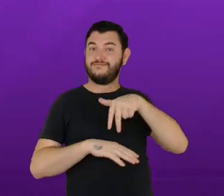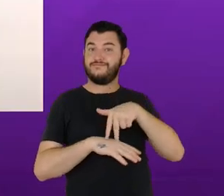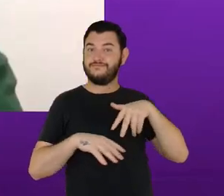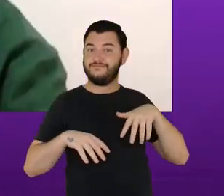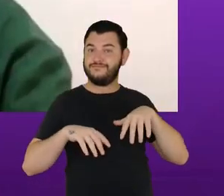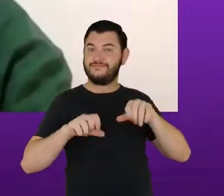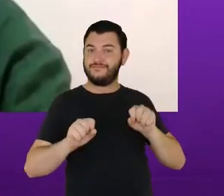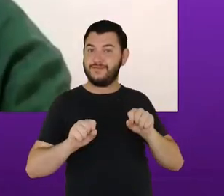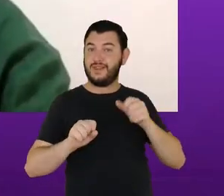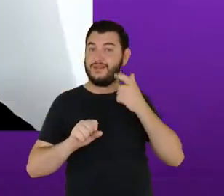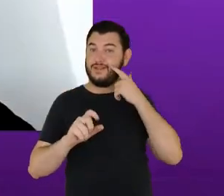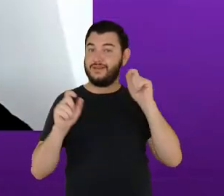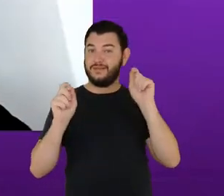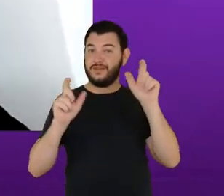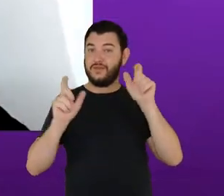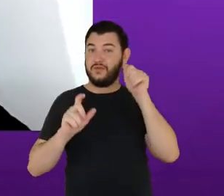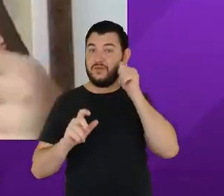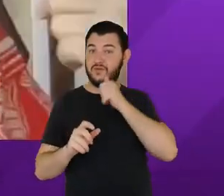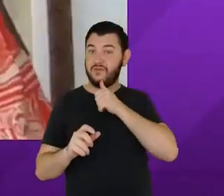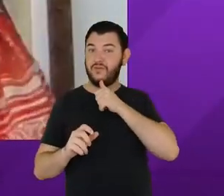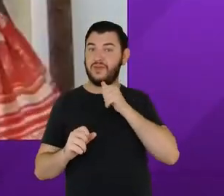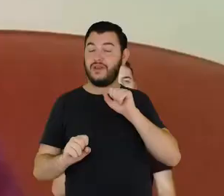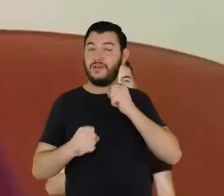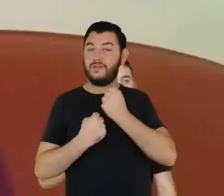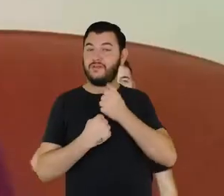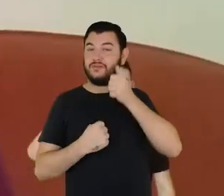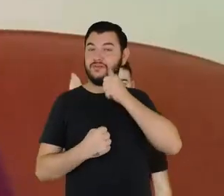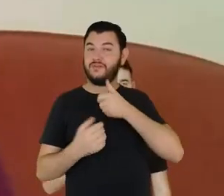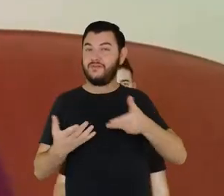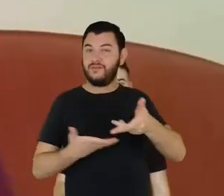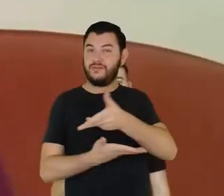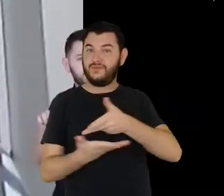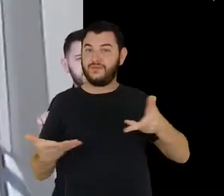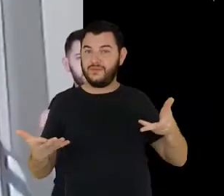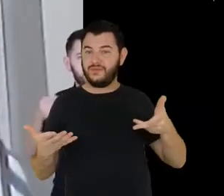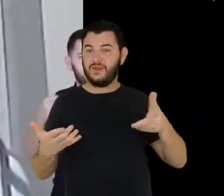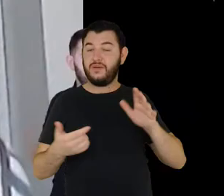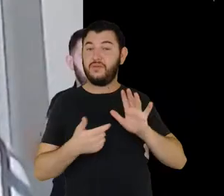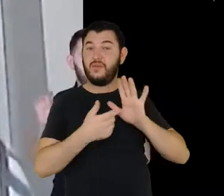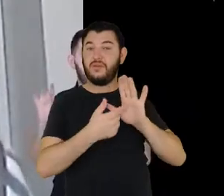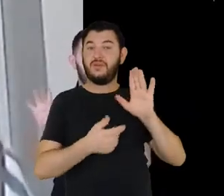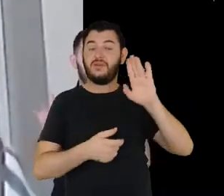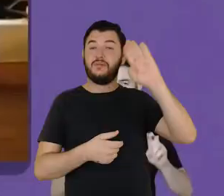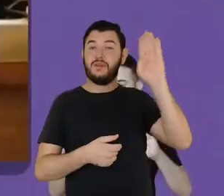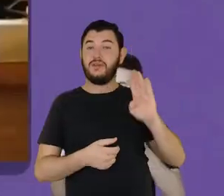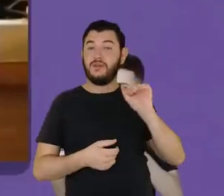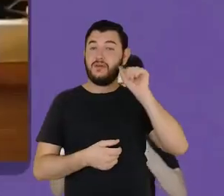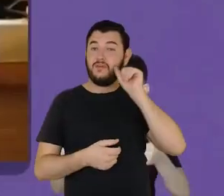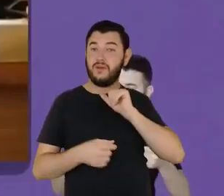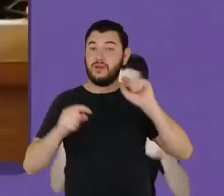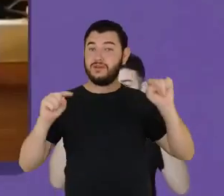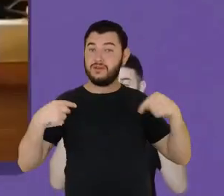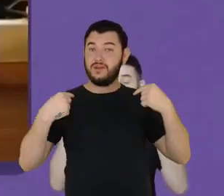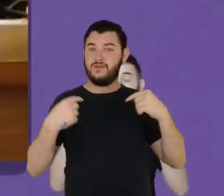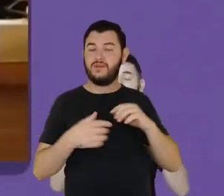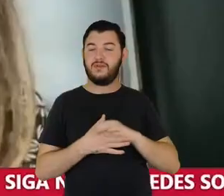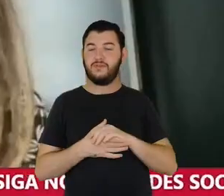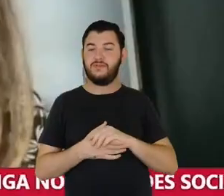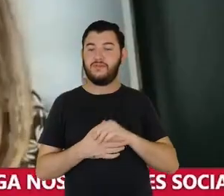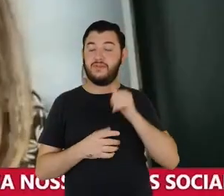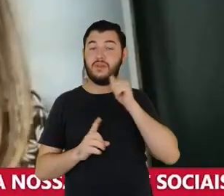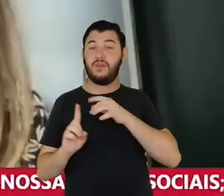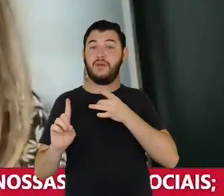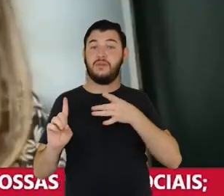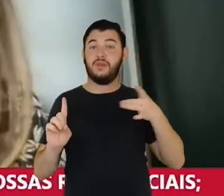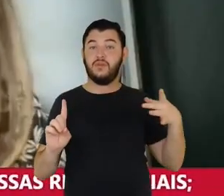que encara os desafios das mulheres brasileiras, a misoginia, discriminação, a violência política de gênero,